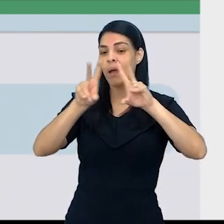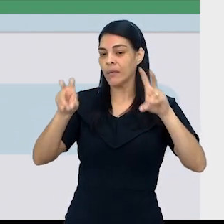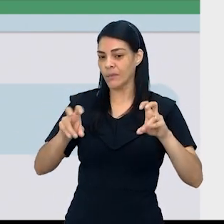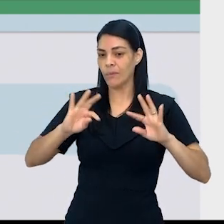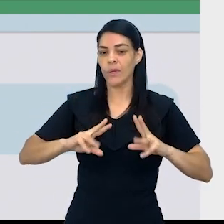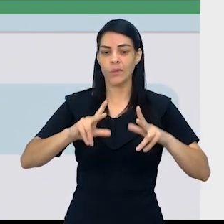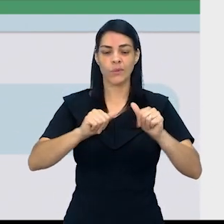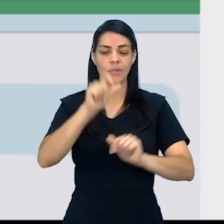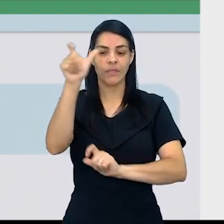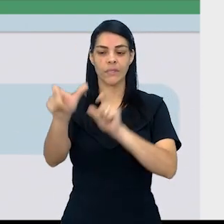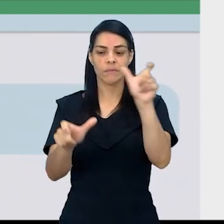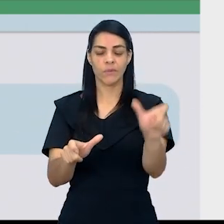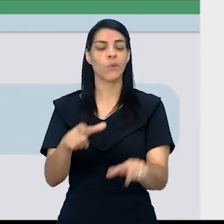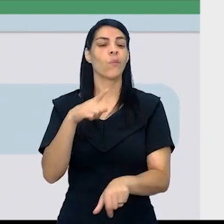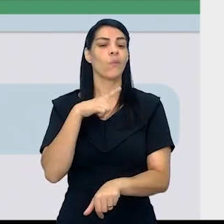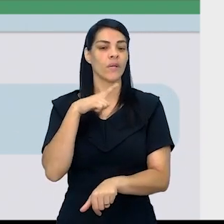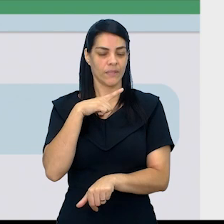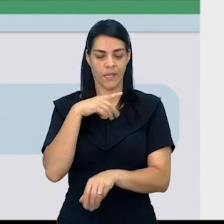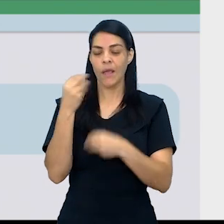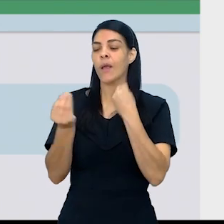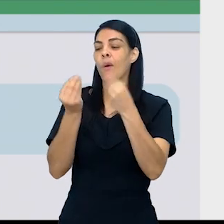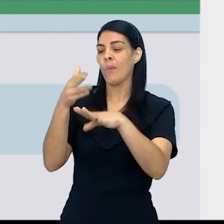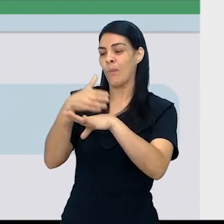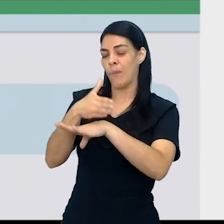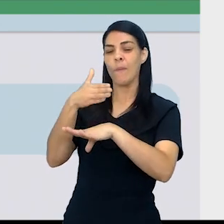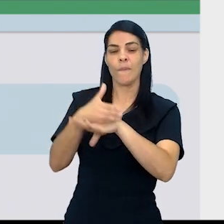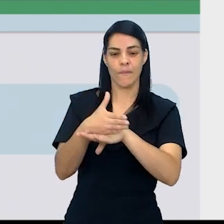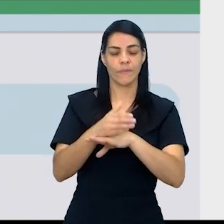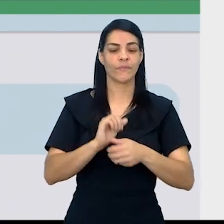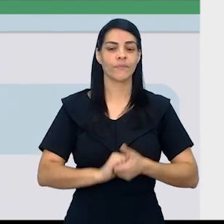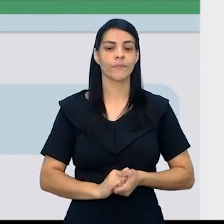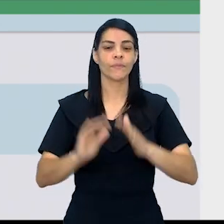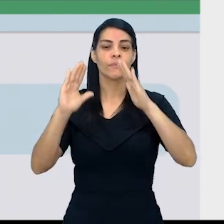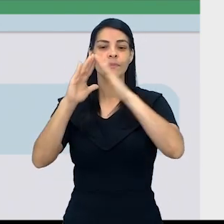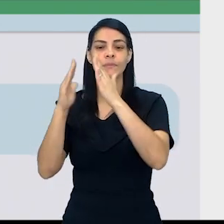todo mundo tem acesso eu vou então em escola